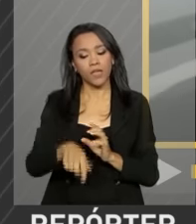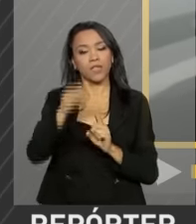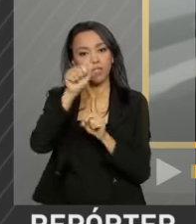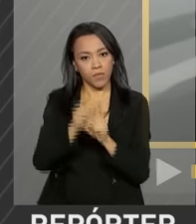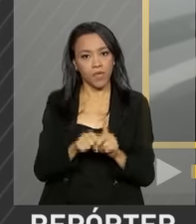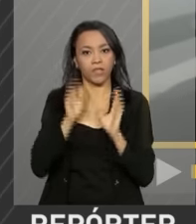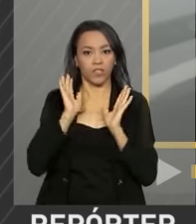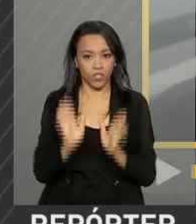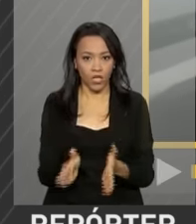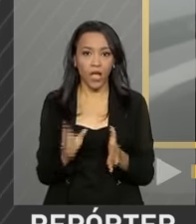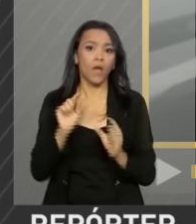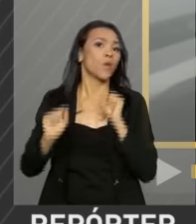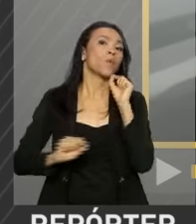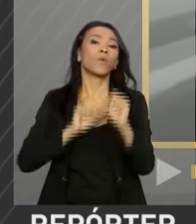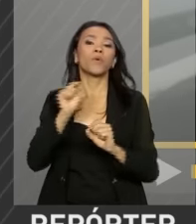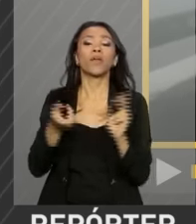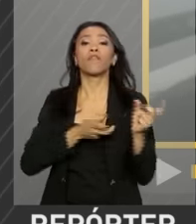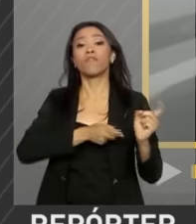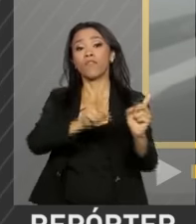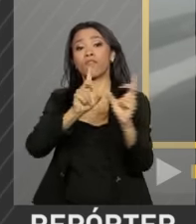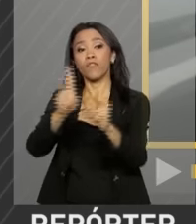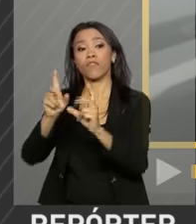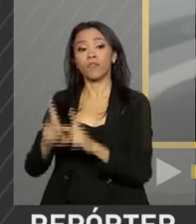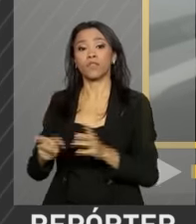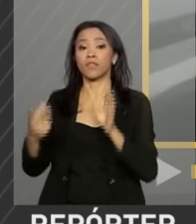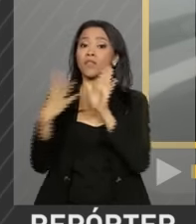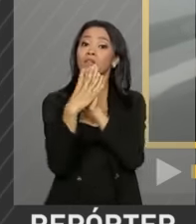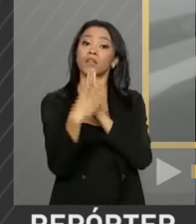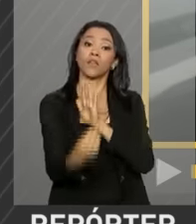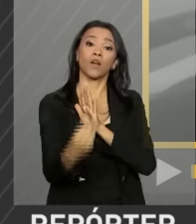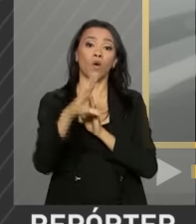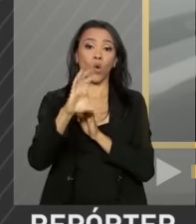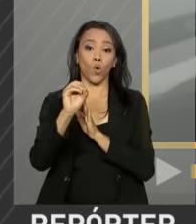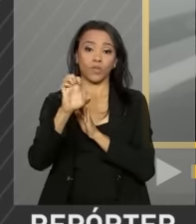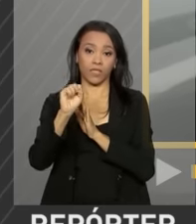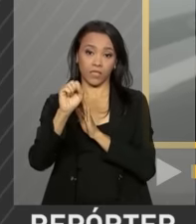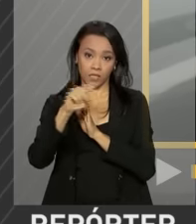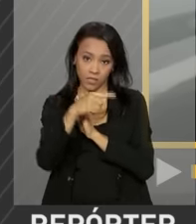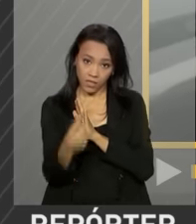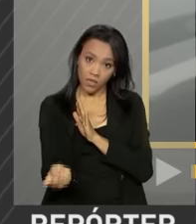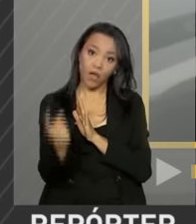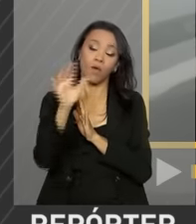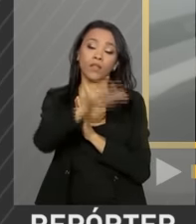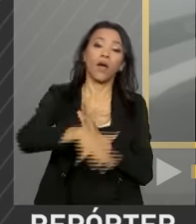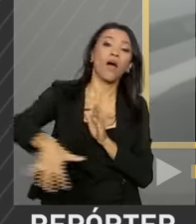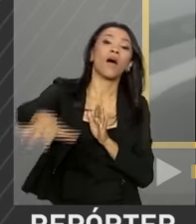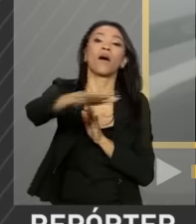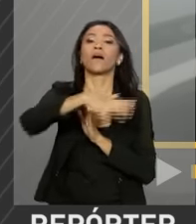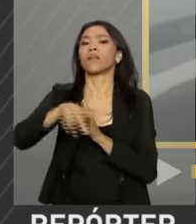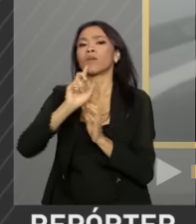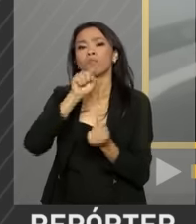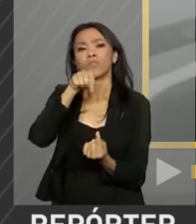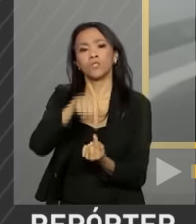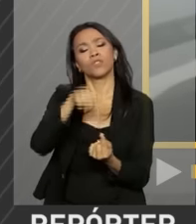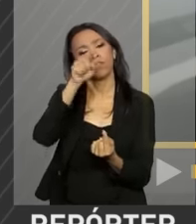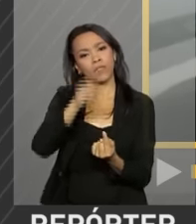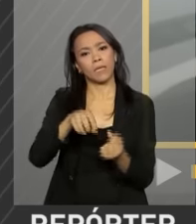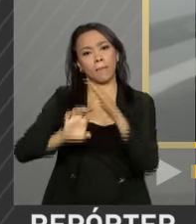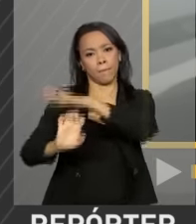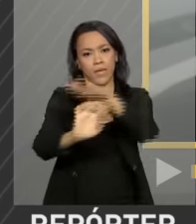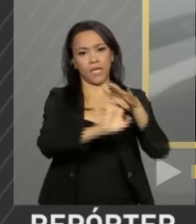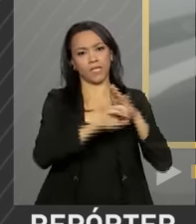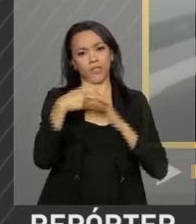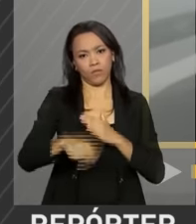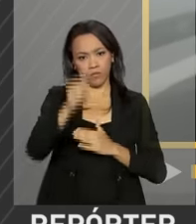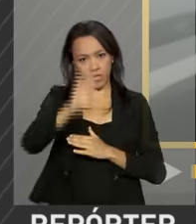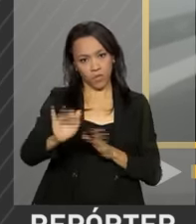Brasil, que prevê a venda ou concessão de setores da infraestrutura nacional para empresas do Brasil e do